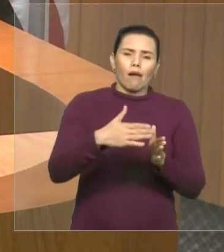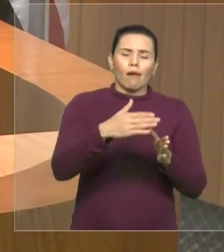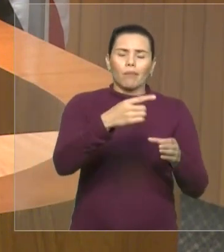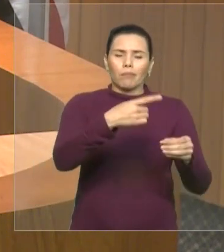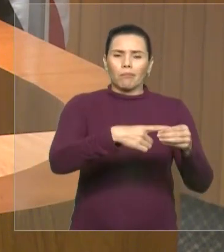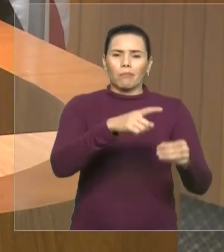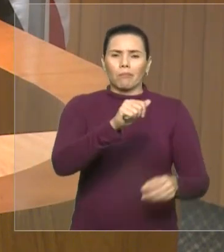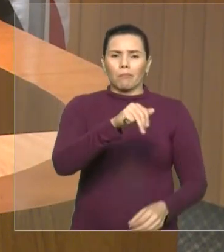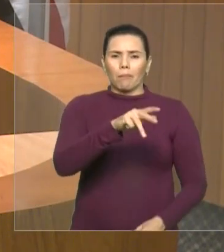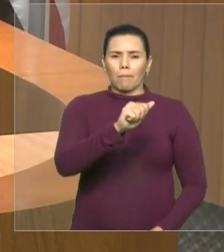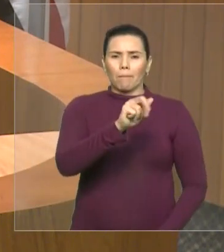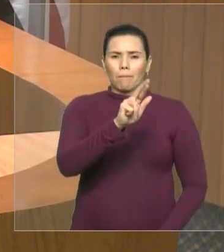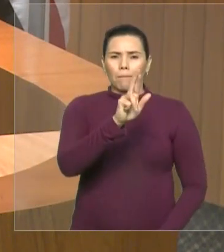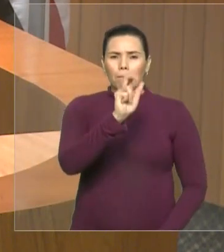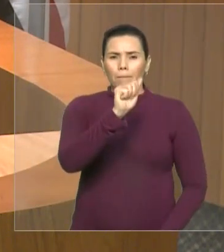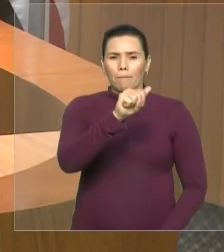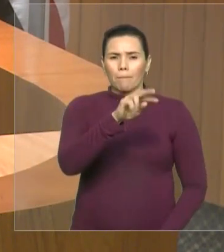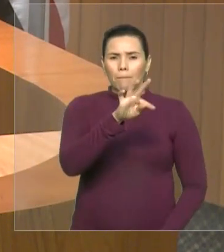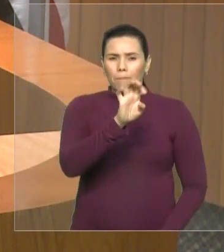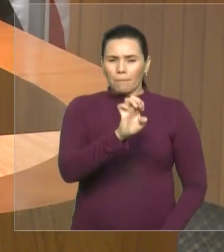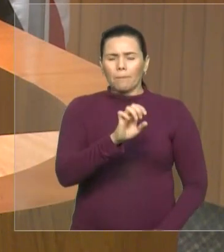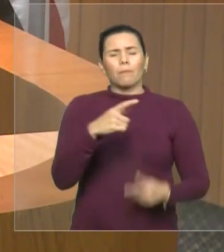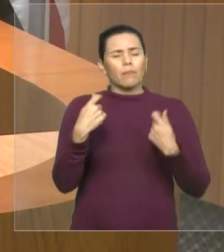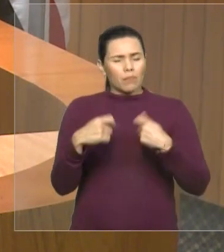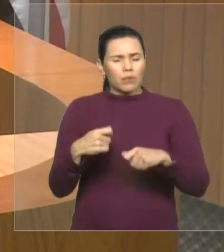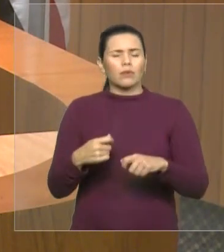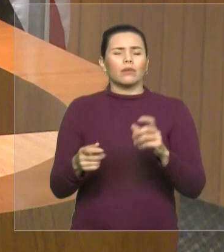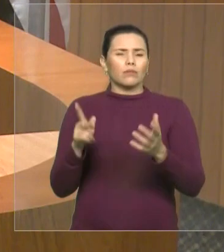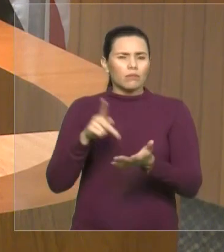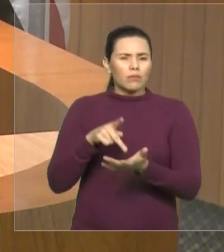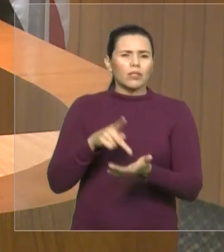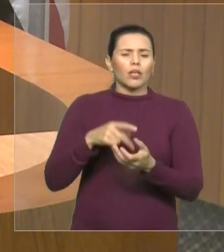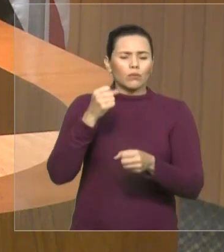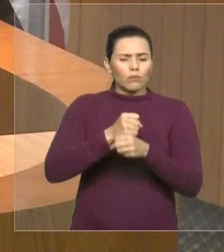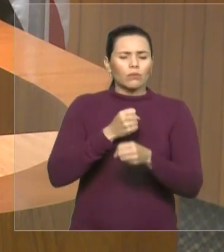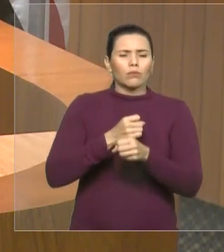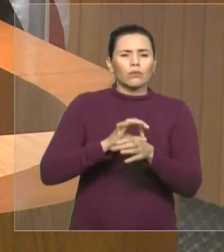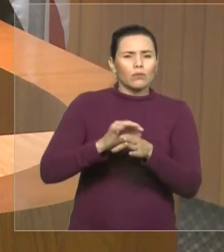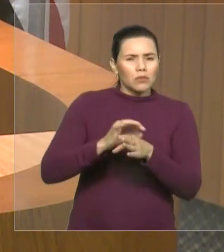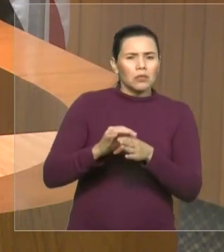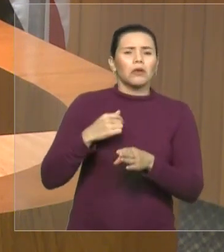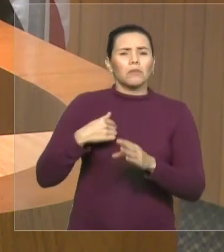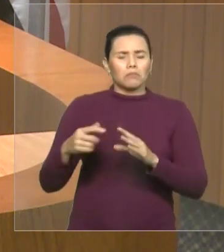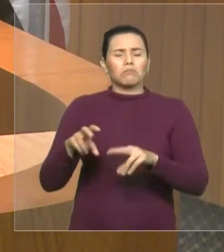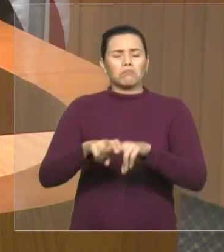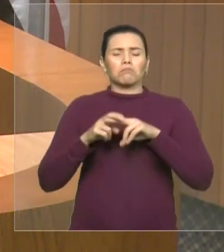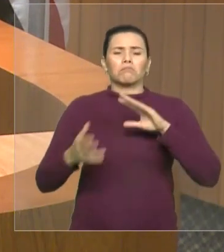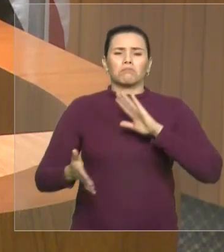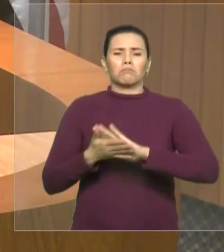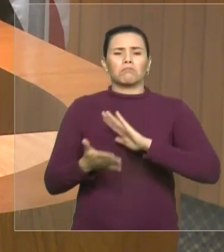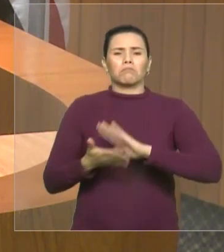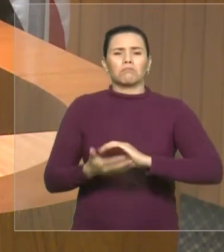necessidade daquela obra de suma importância para João Sul do Maranhão. Então, parabéns por essas ações, governador do estado do Maranhão, Flavinho.